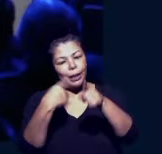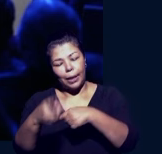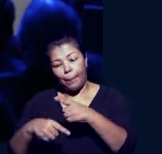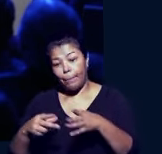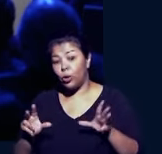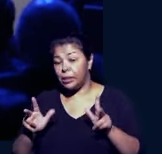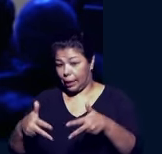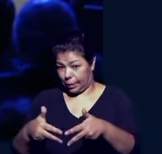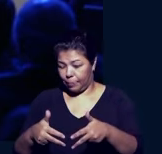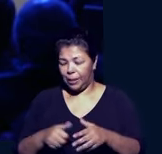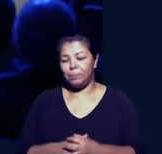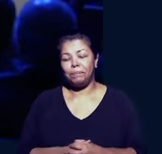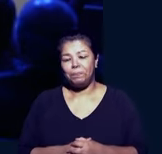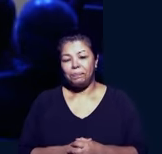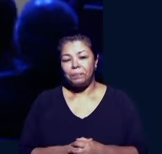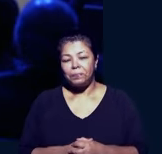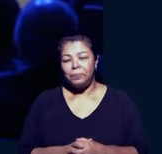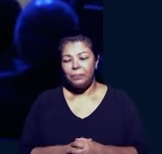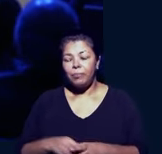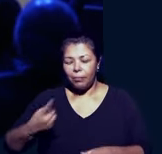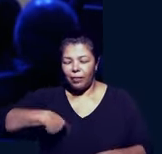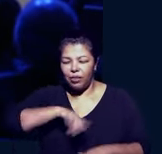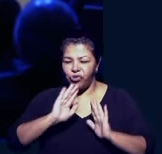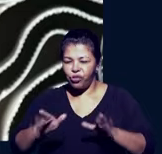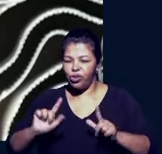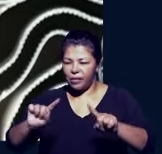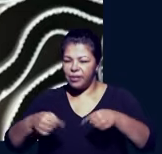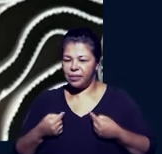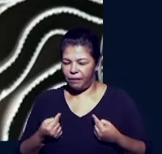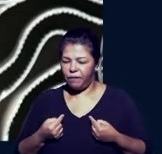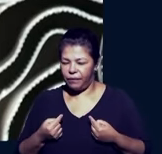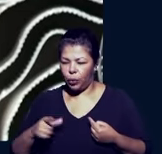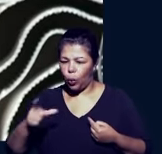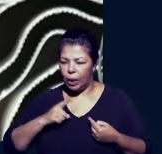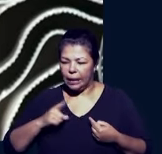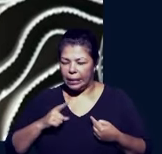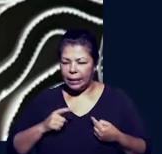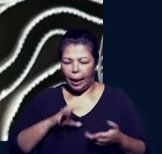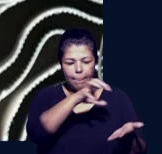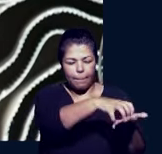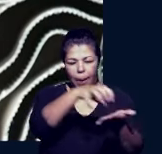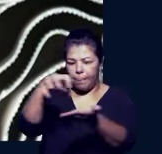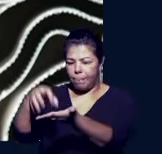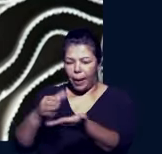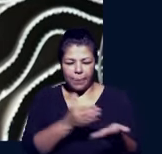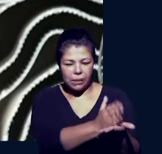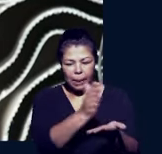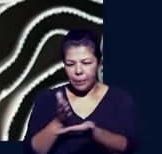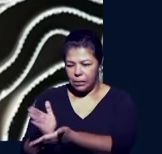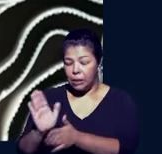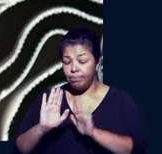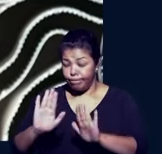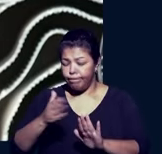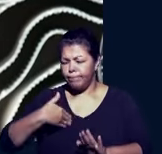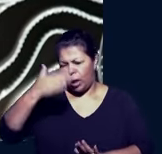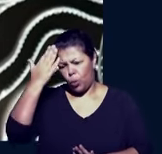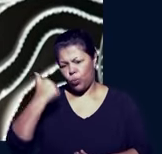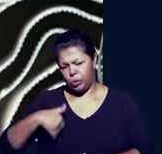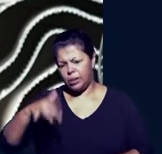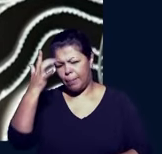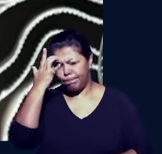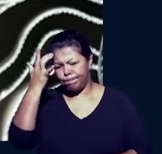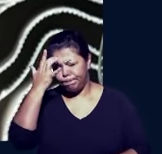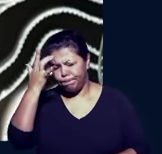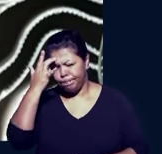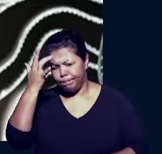Olha a gente já viu esse desafio de passar em duas casas em pouco tempo algumas vezes eu entendo que é um uma discussão que tá muito madura foi